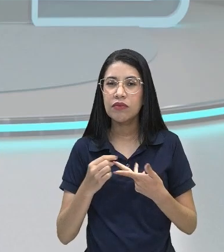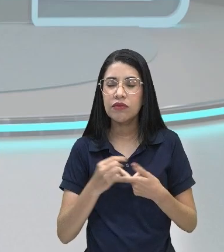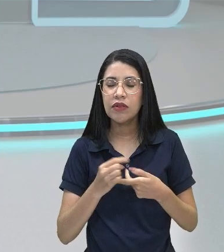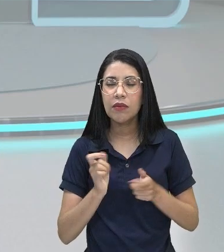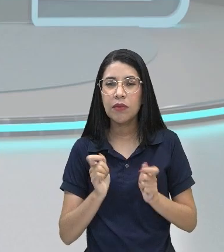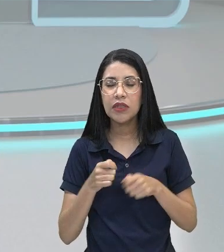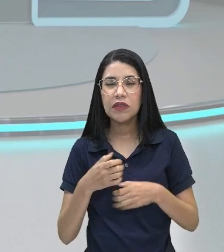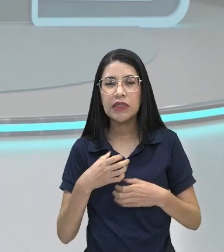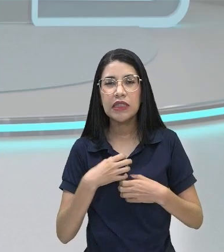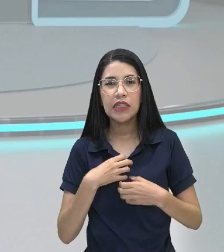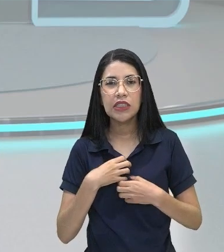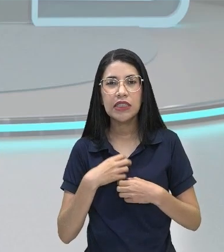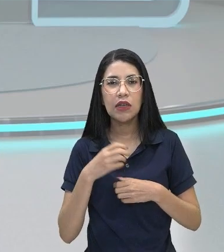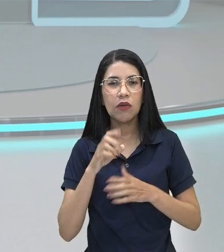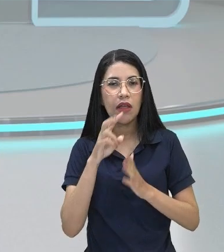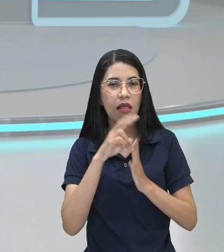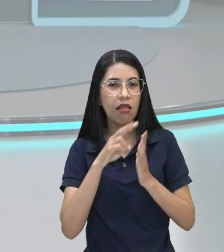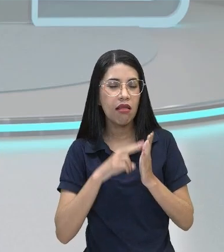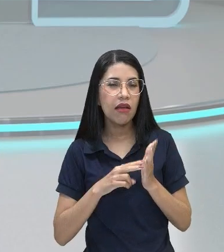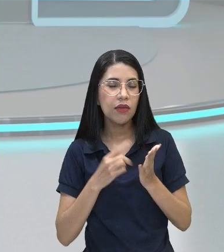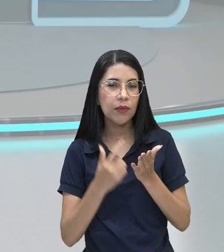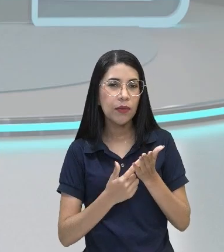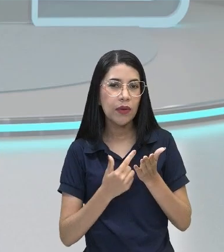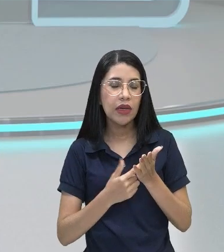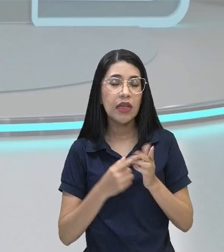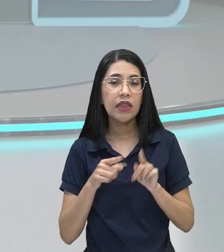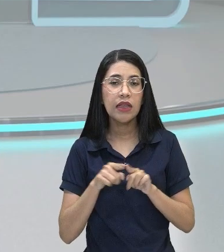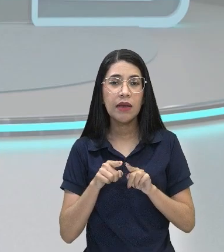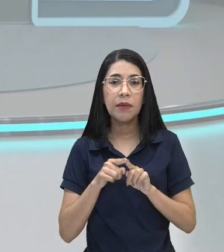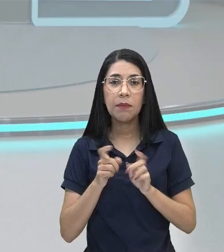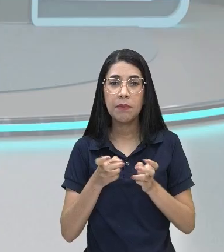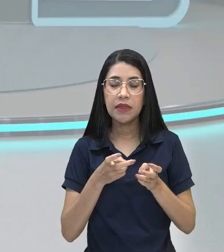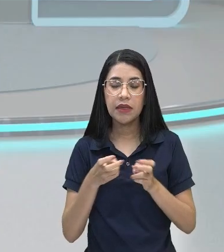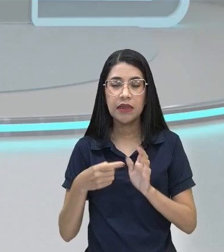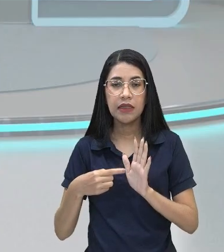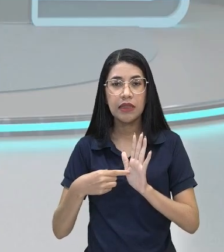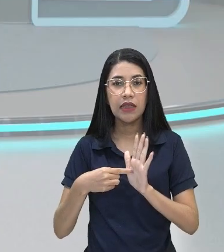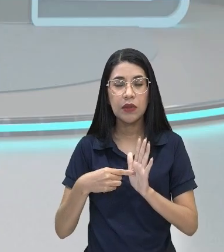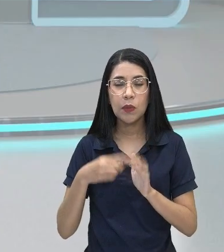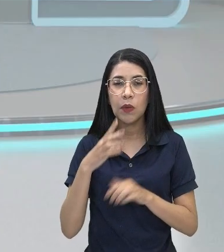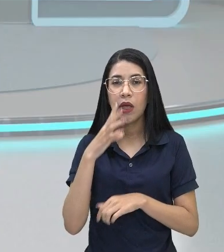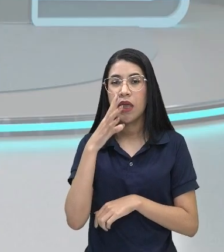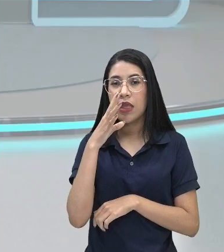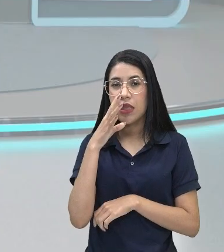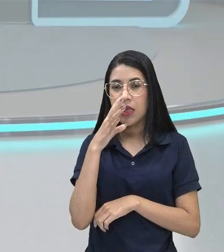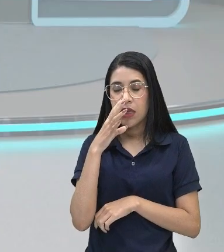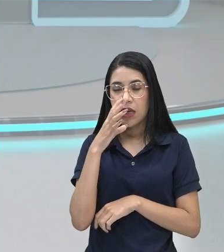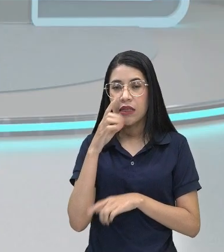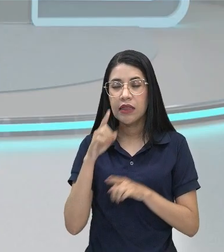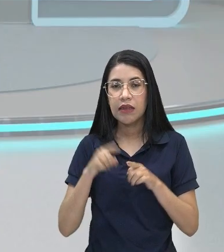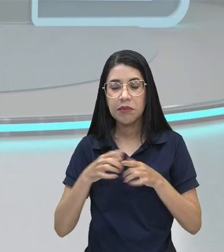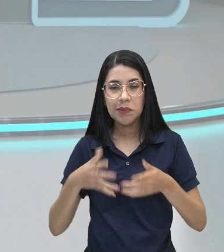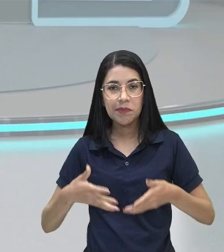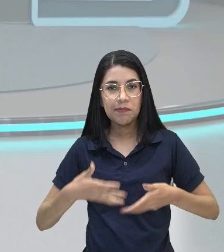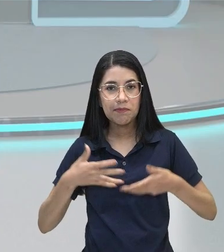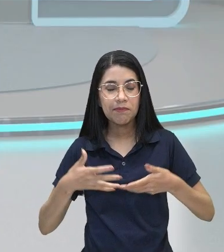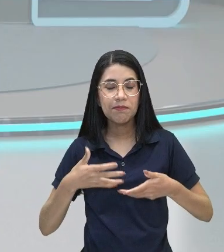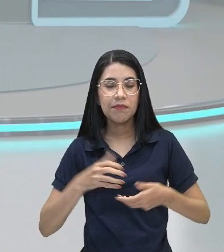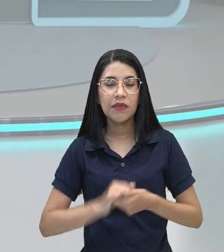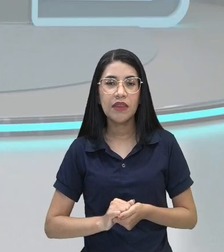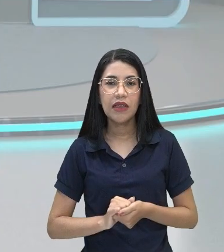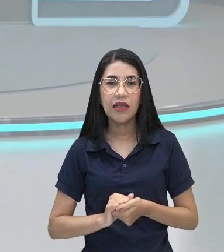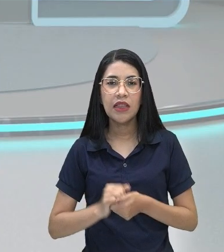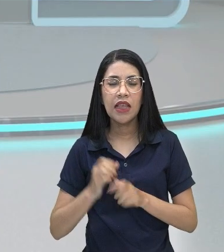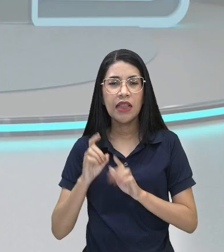no resenhista? Veja, ele faz a denúncia, o livro denuncia, encanta e provoca. Mesmo após